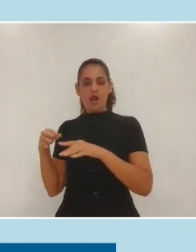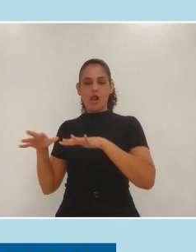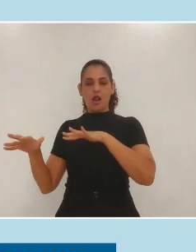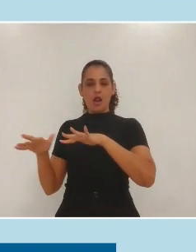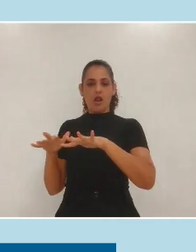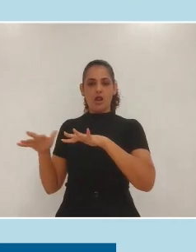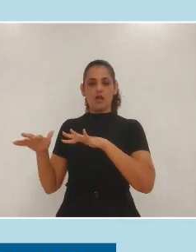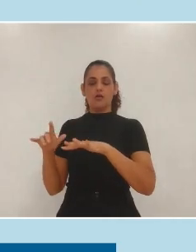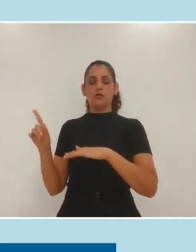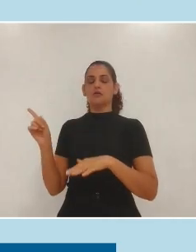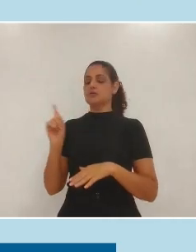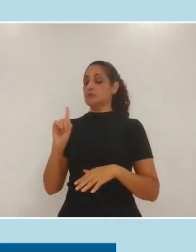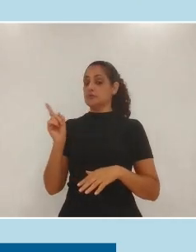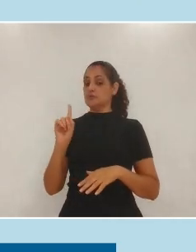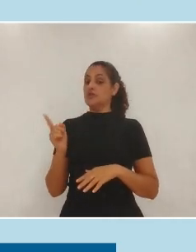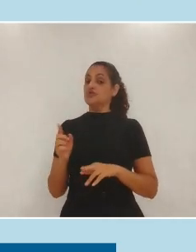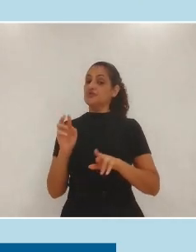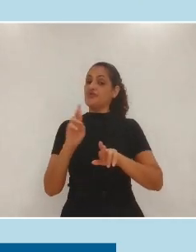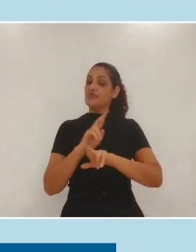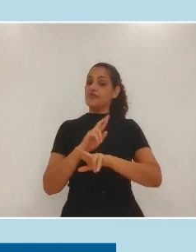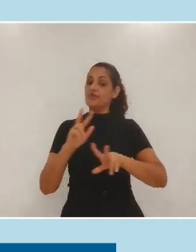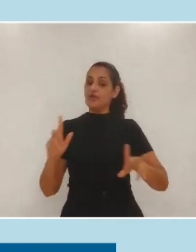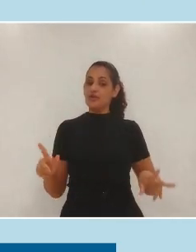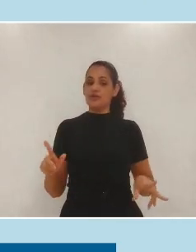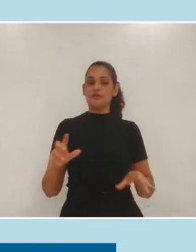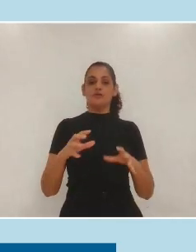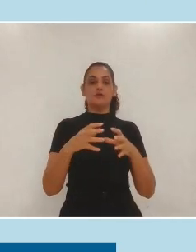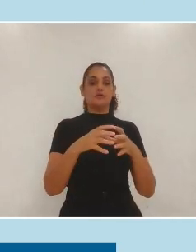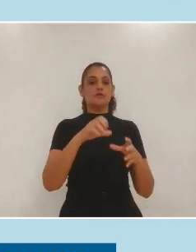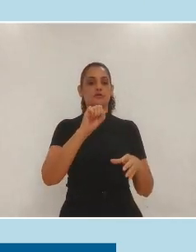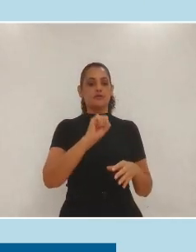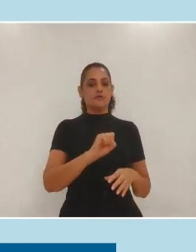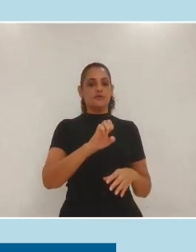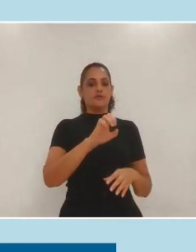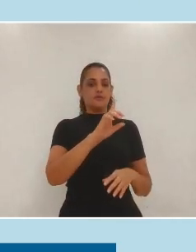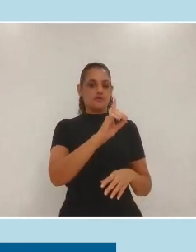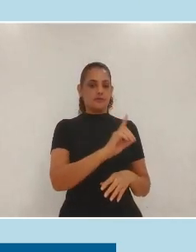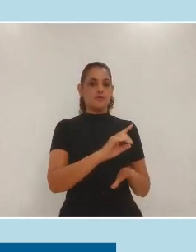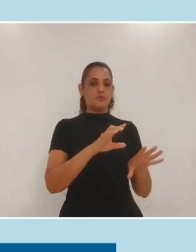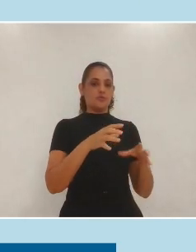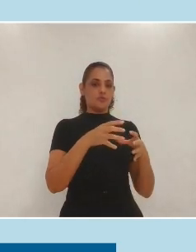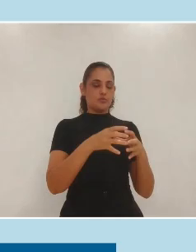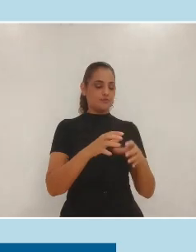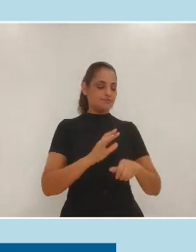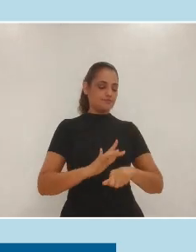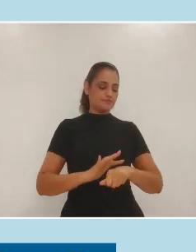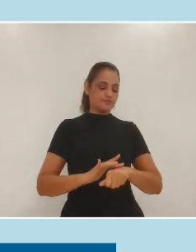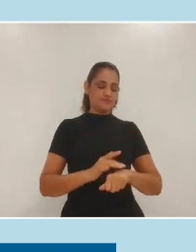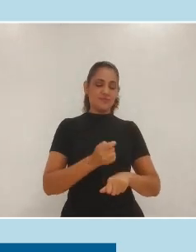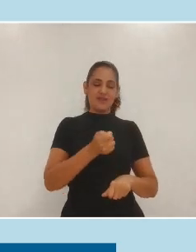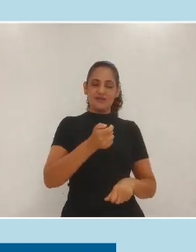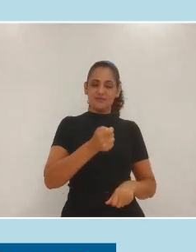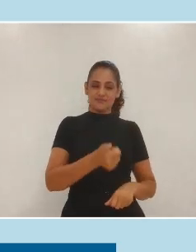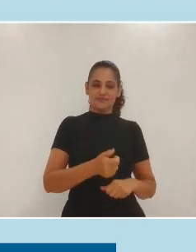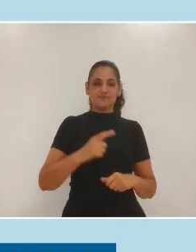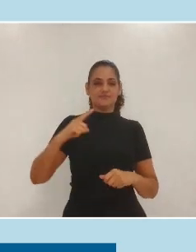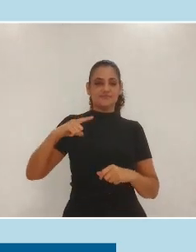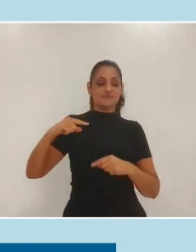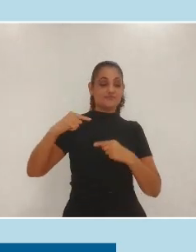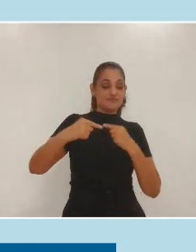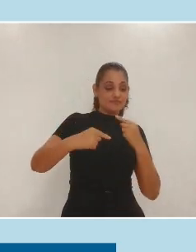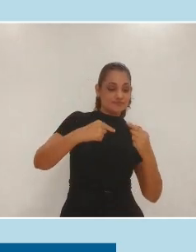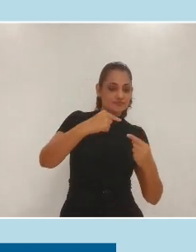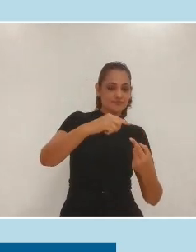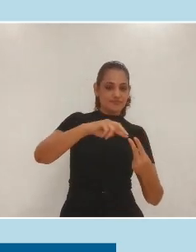é um grupo de síndromes genéticas raras, hereditárias, caracterizado pela alteração e produção